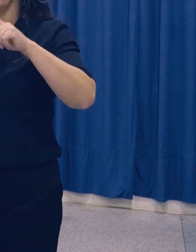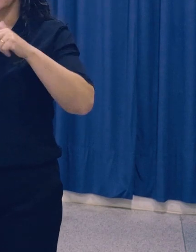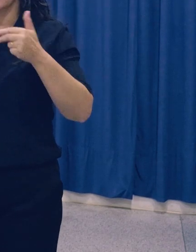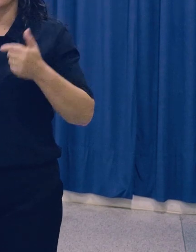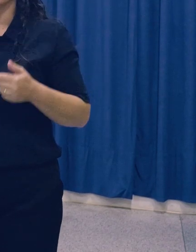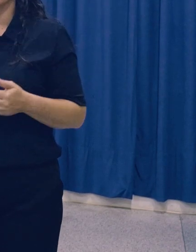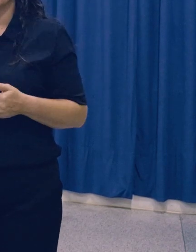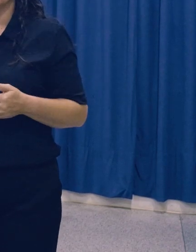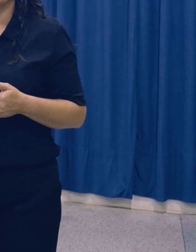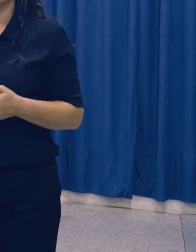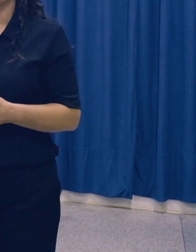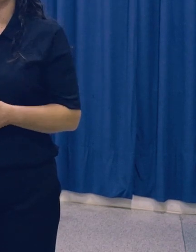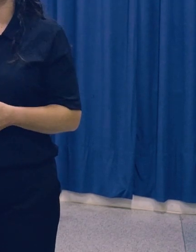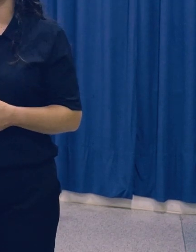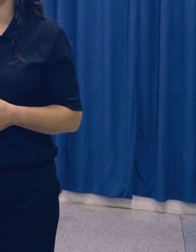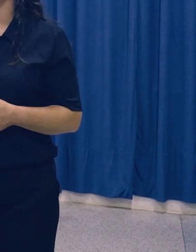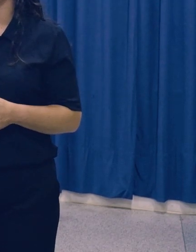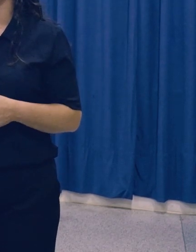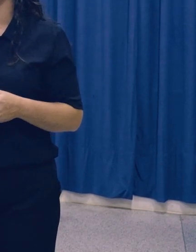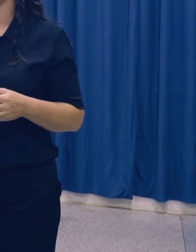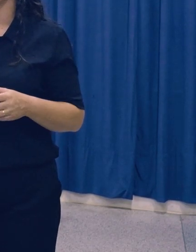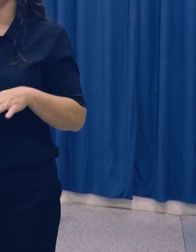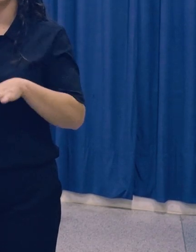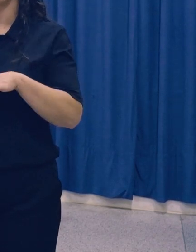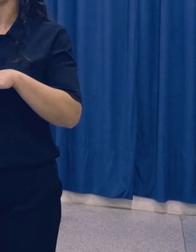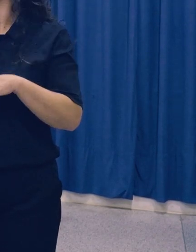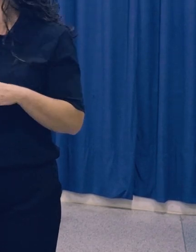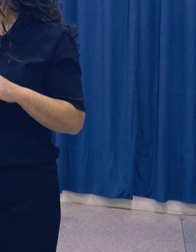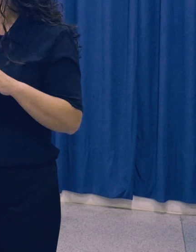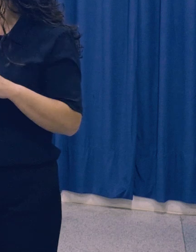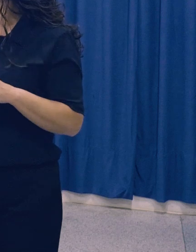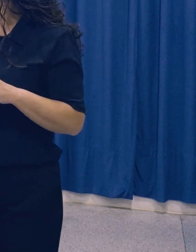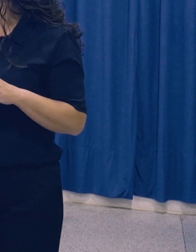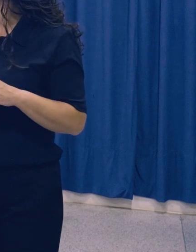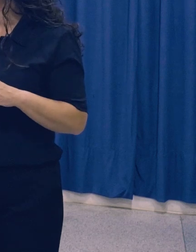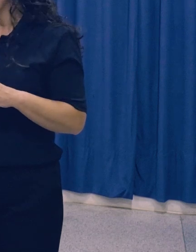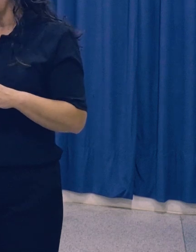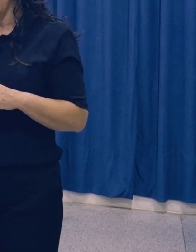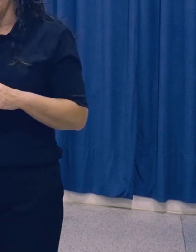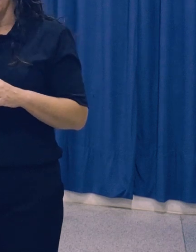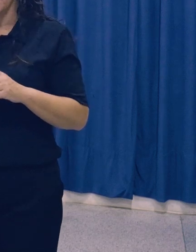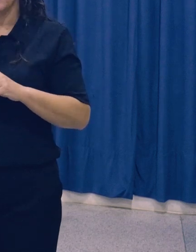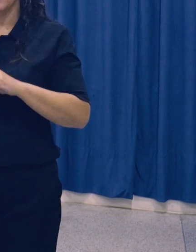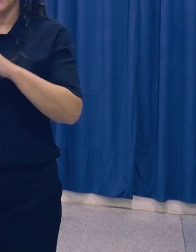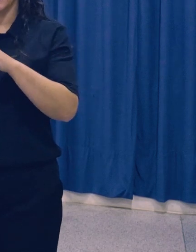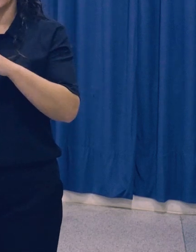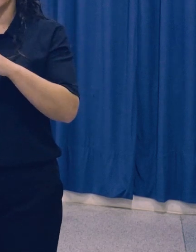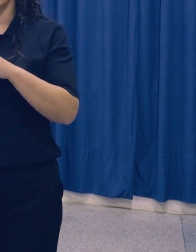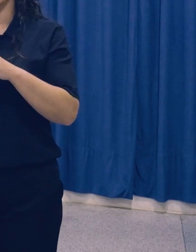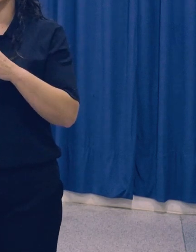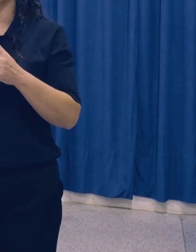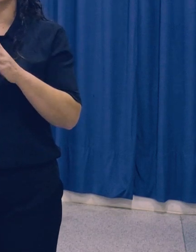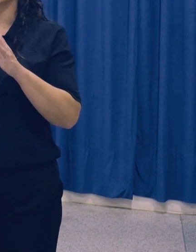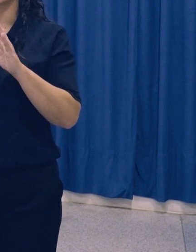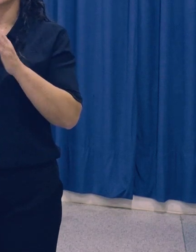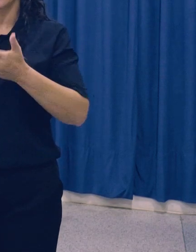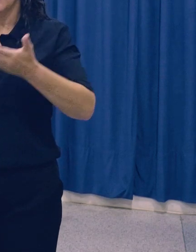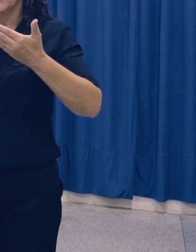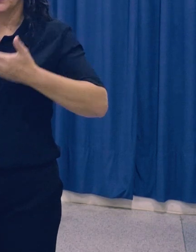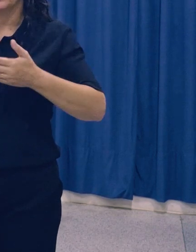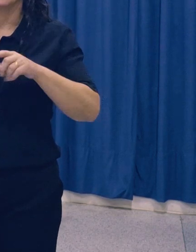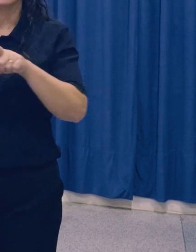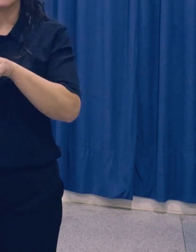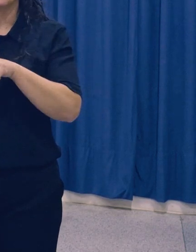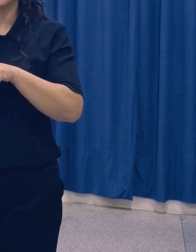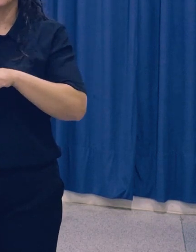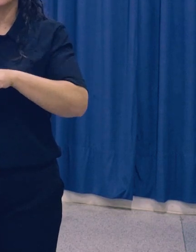e aqui eu coloquei as principais pessoas que me ajudaram, mas teve muita gente envolvida, muitos produtores aqui de Santa Catarina que